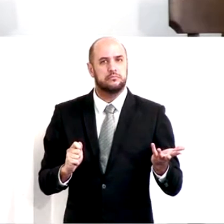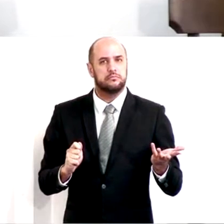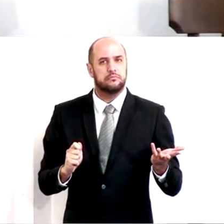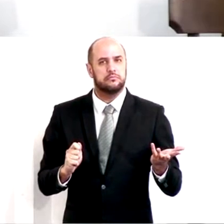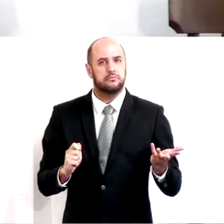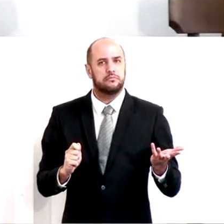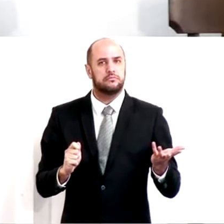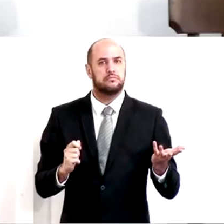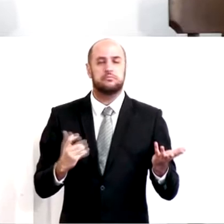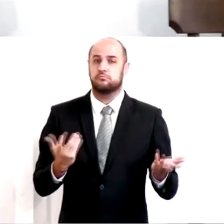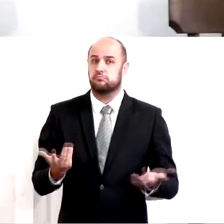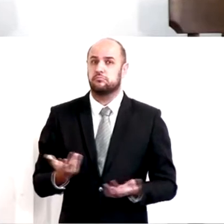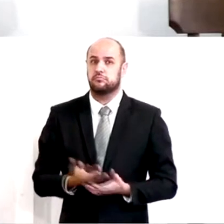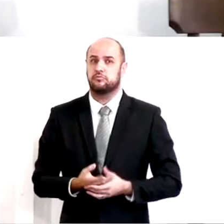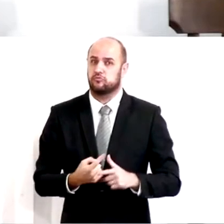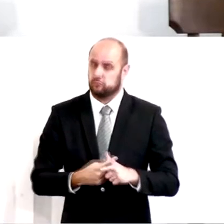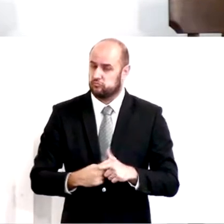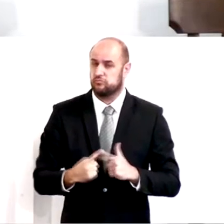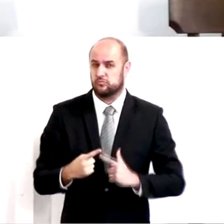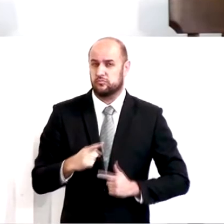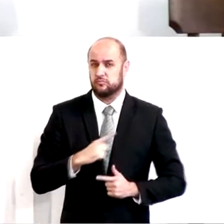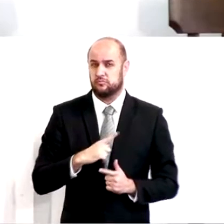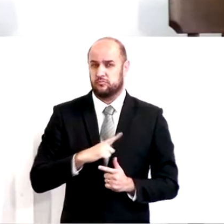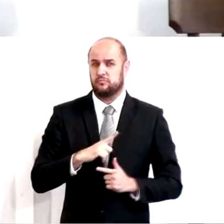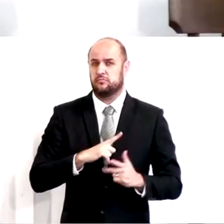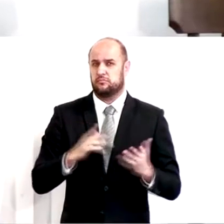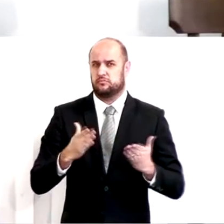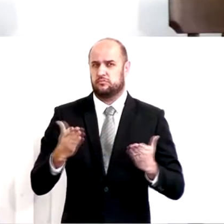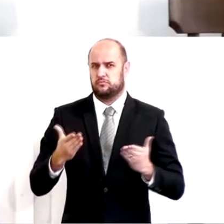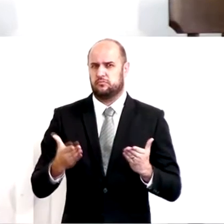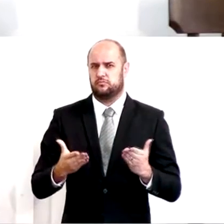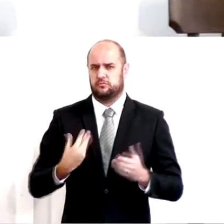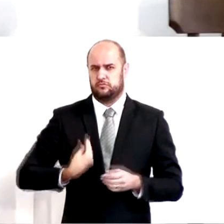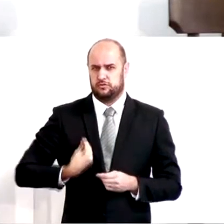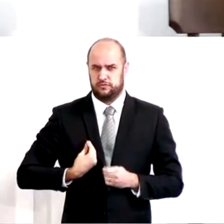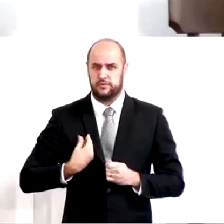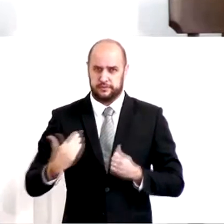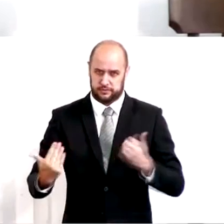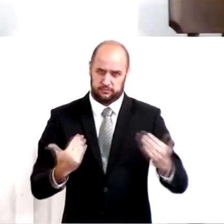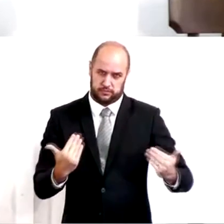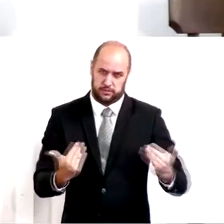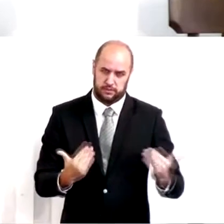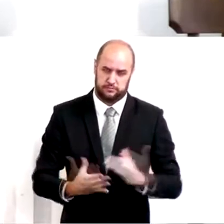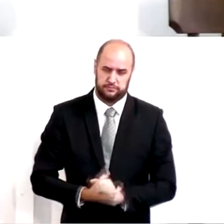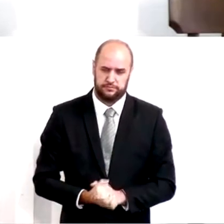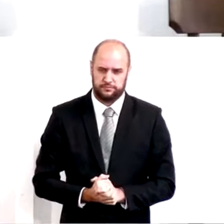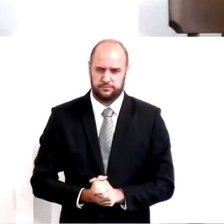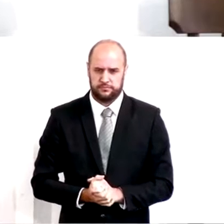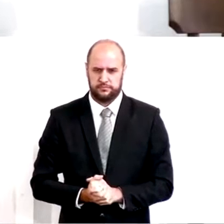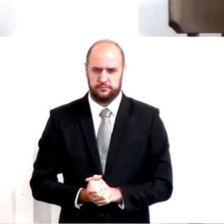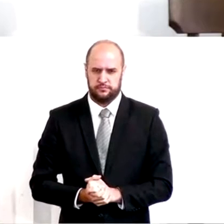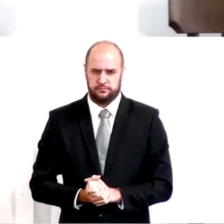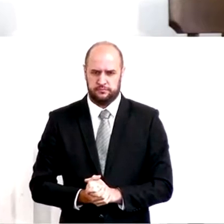Esse talvez seja um dos maiores problemas do cristianismo ocidental. Ele quase não cheira nada.